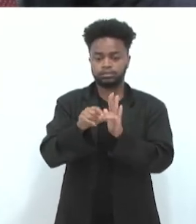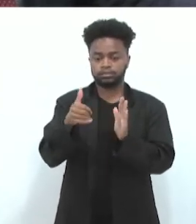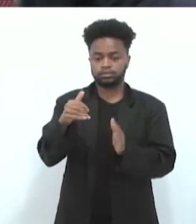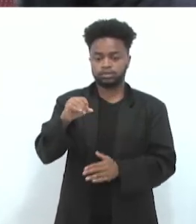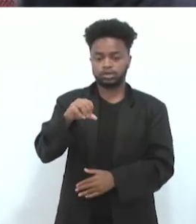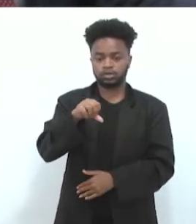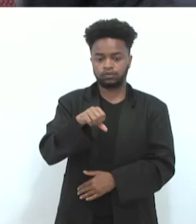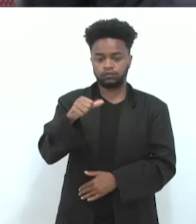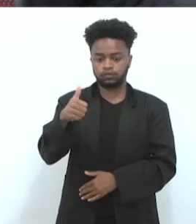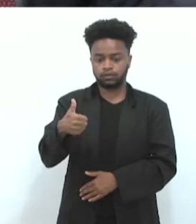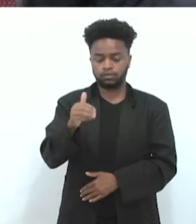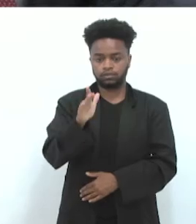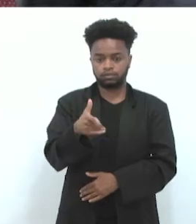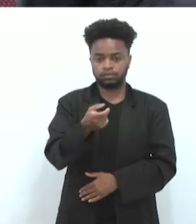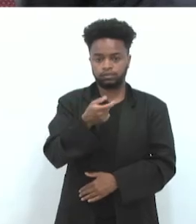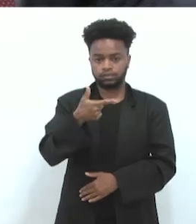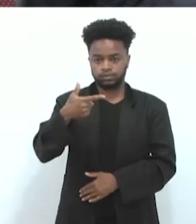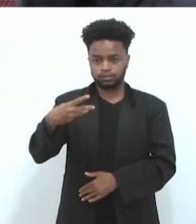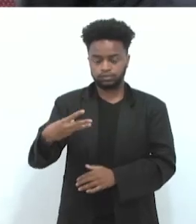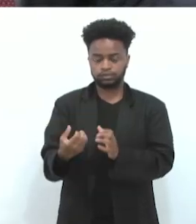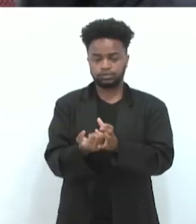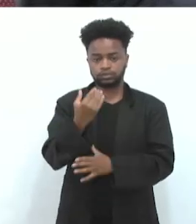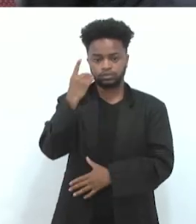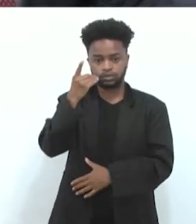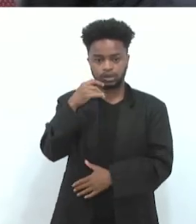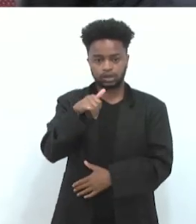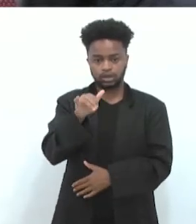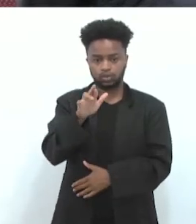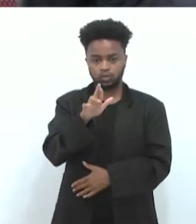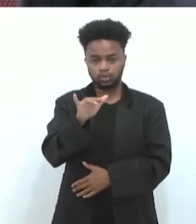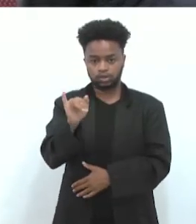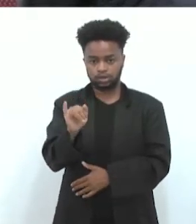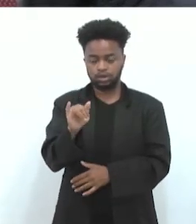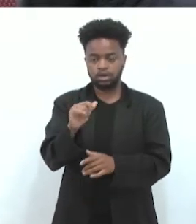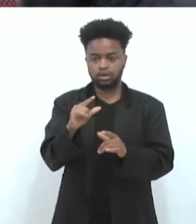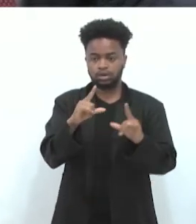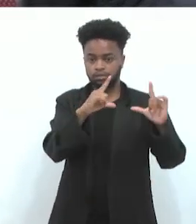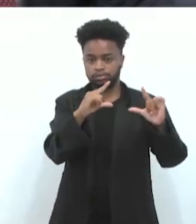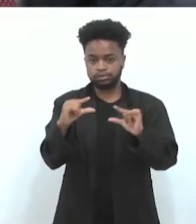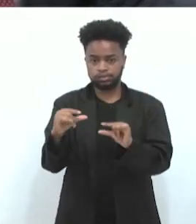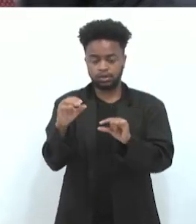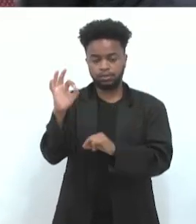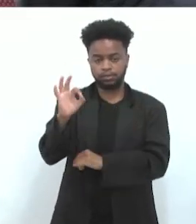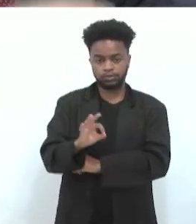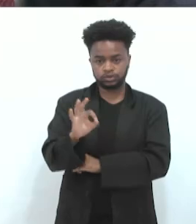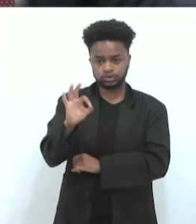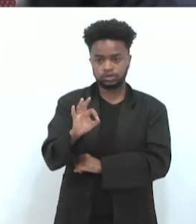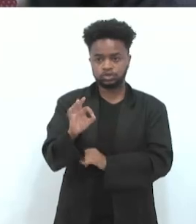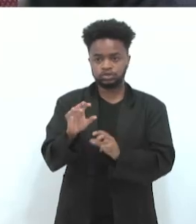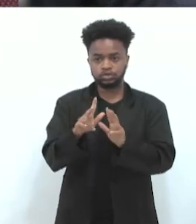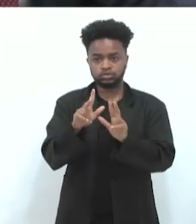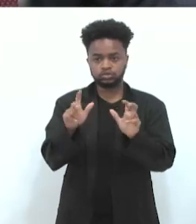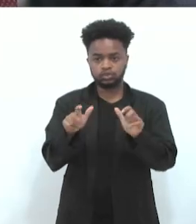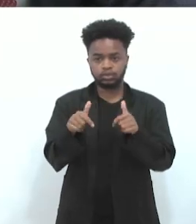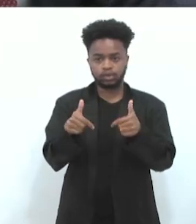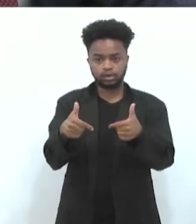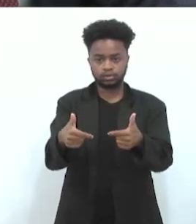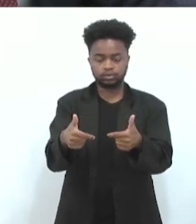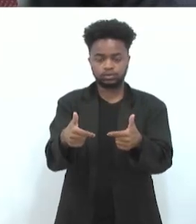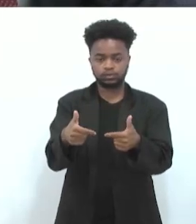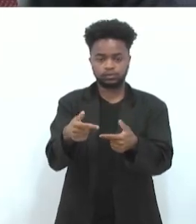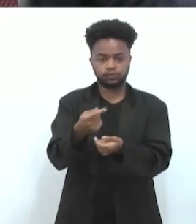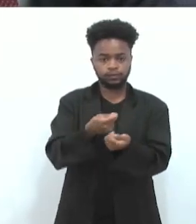de 23, de autoria do deputado Yuri, que reduz a zero a alíquota do imposto sobre operações relativas à circulação